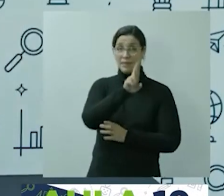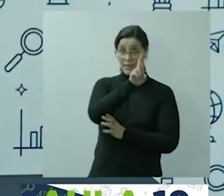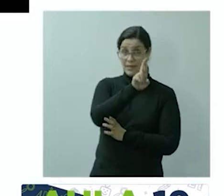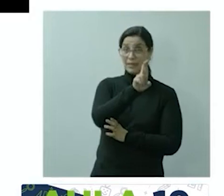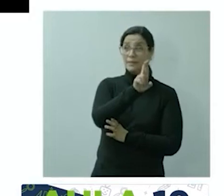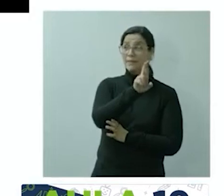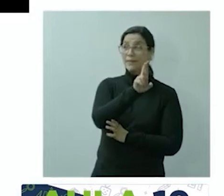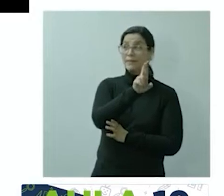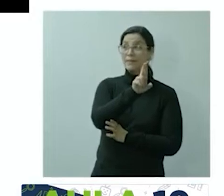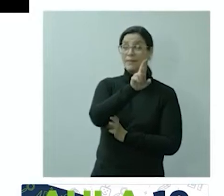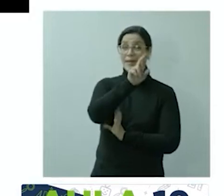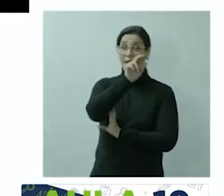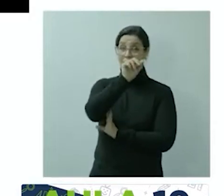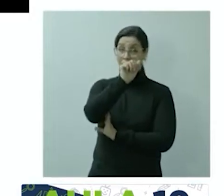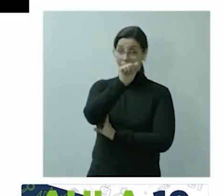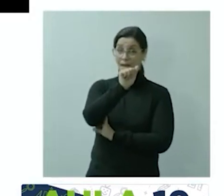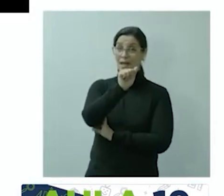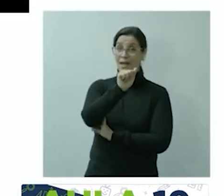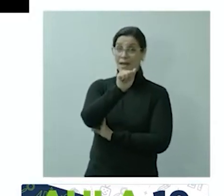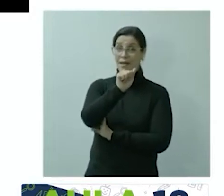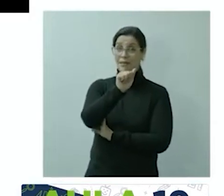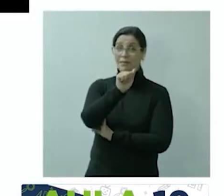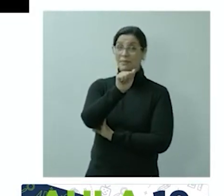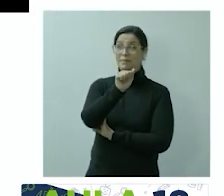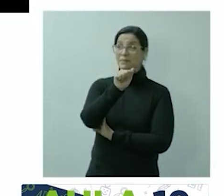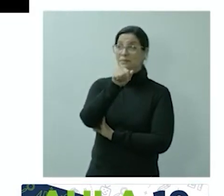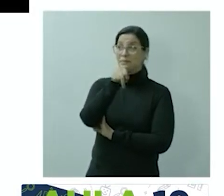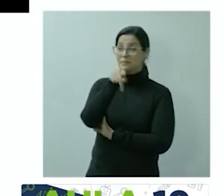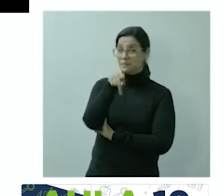Letra R, o A,